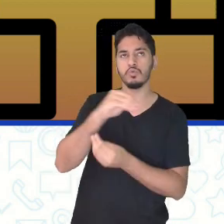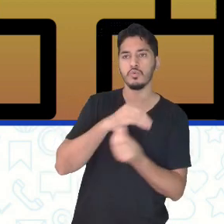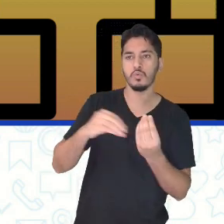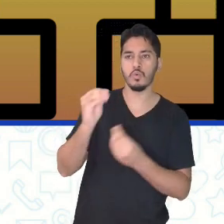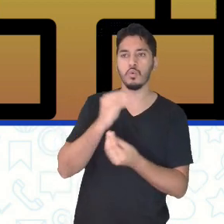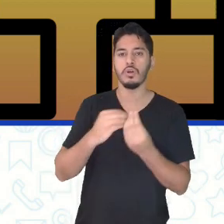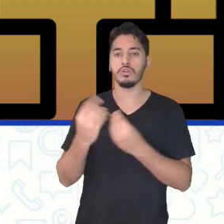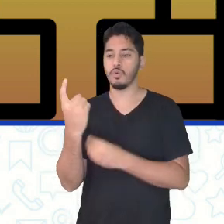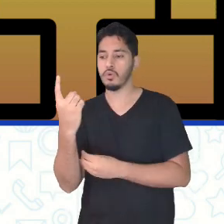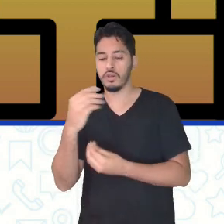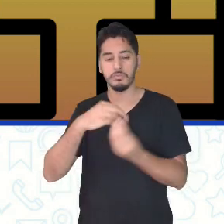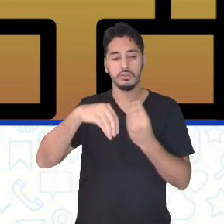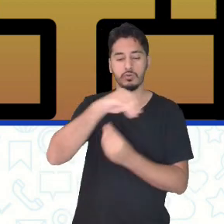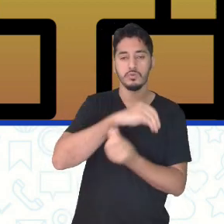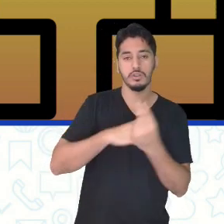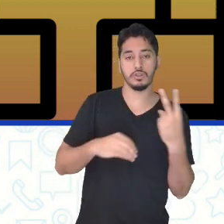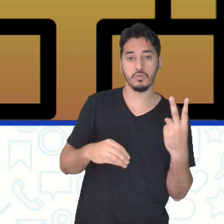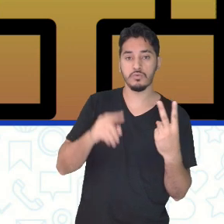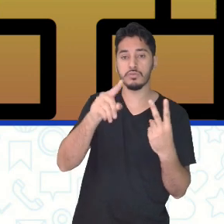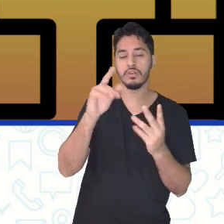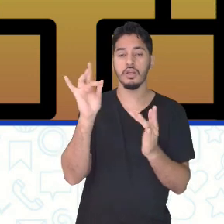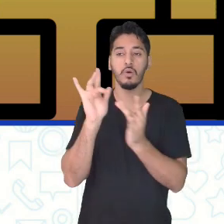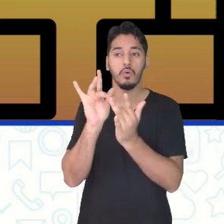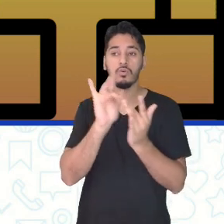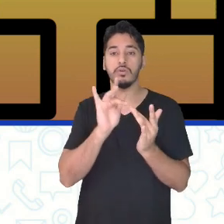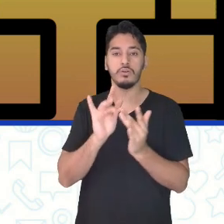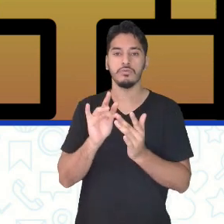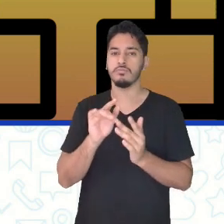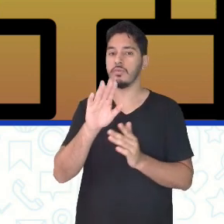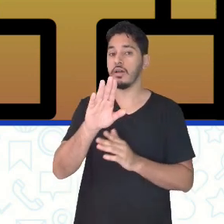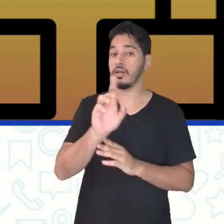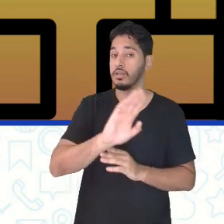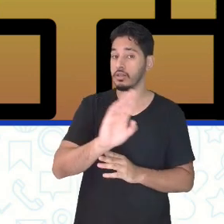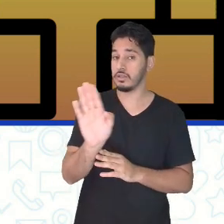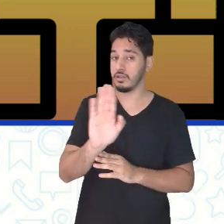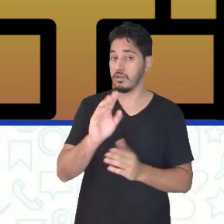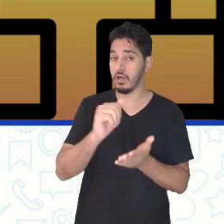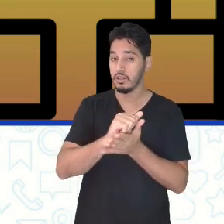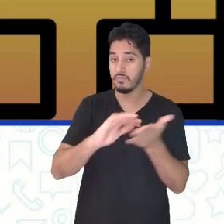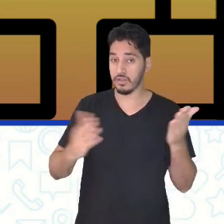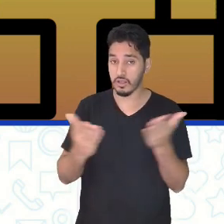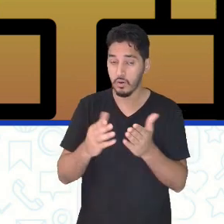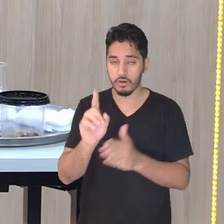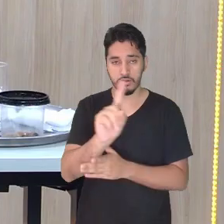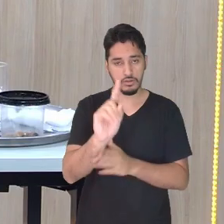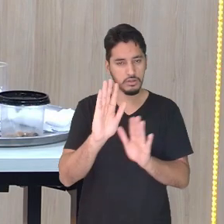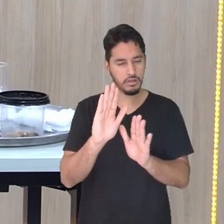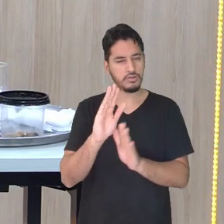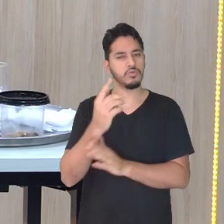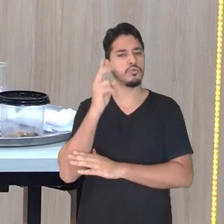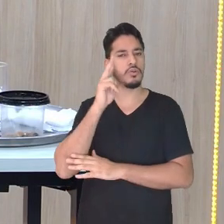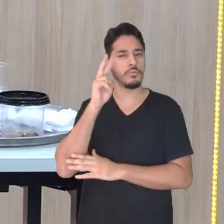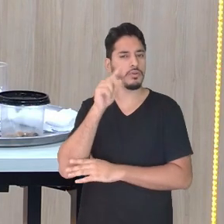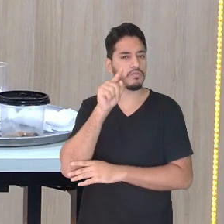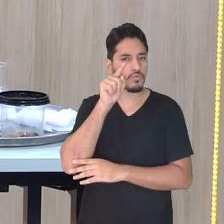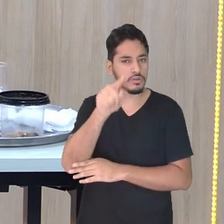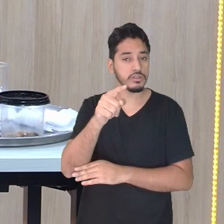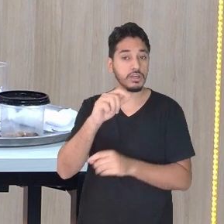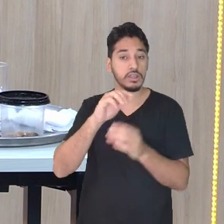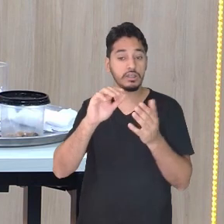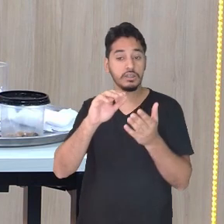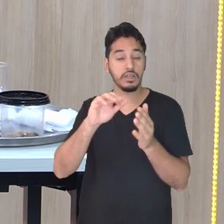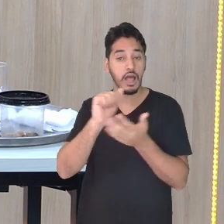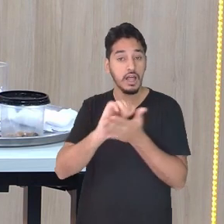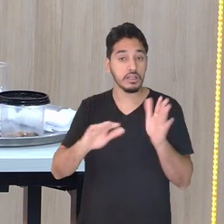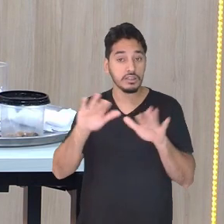misturas heterogêneas que vocês estão tendo contato. Essa não é a atividade de hoje, eu estou apenas cobrando, pedindo para que vocês